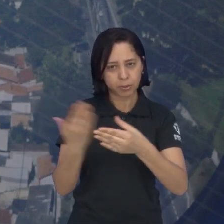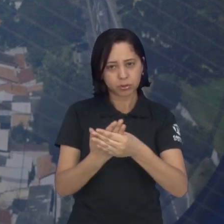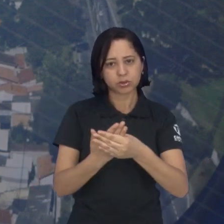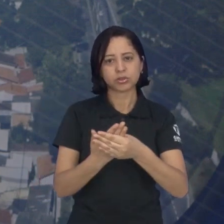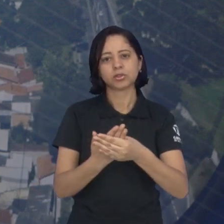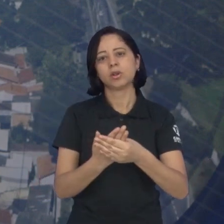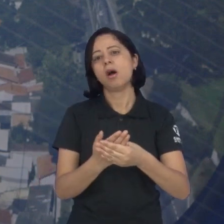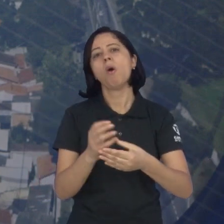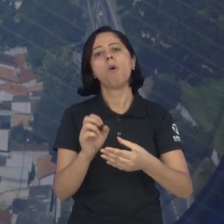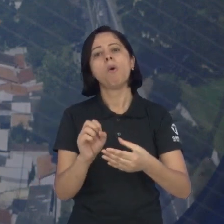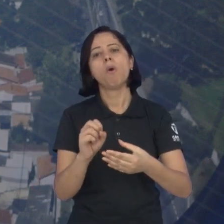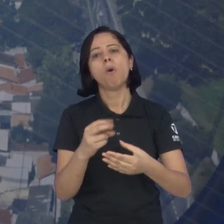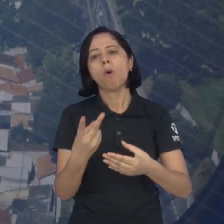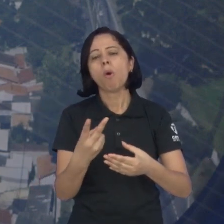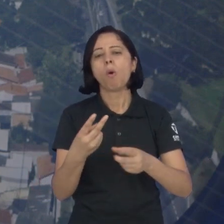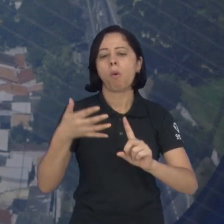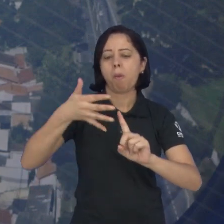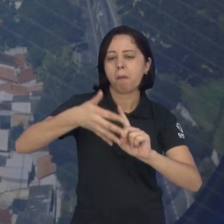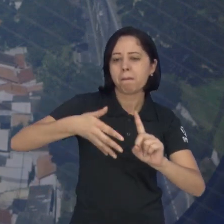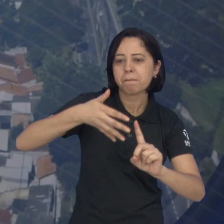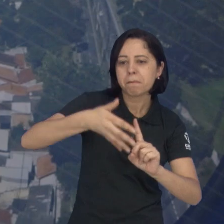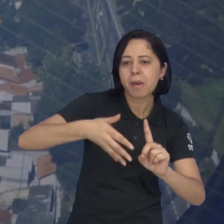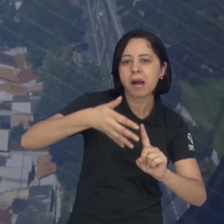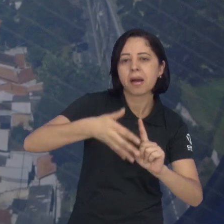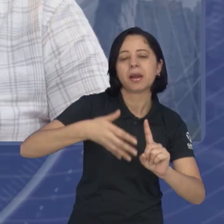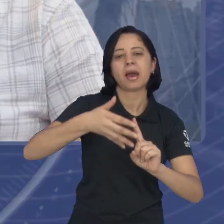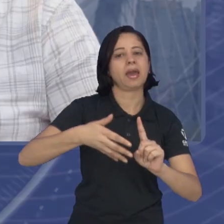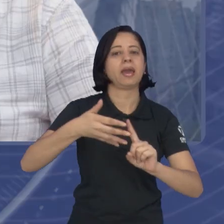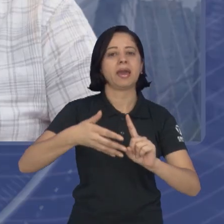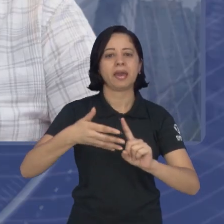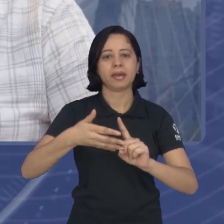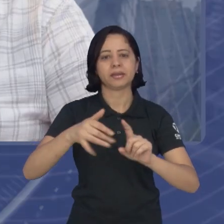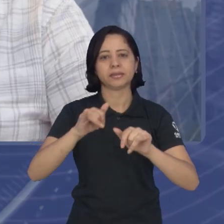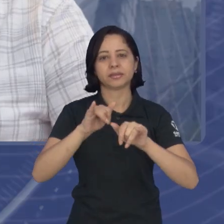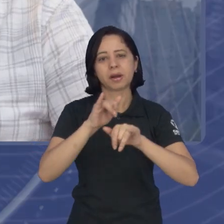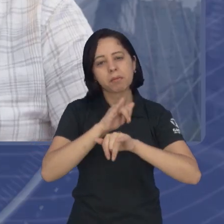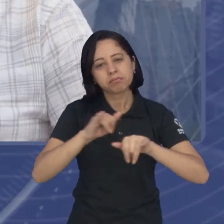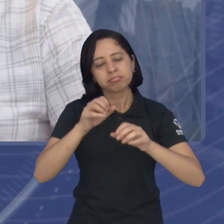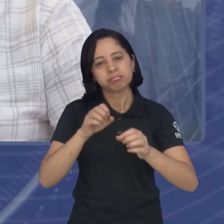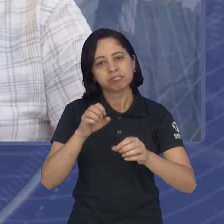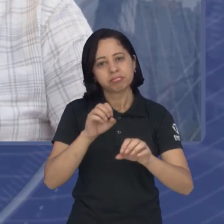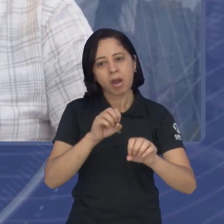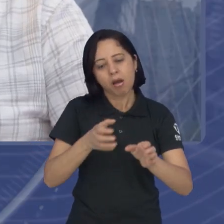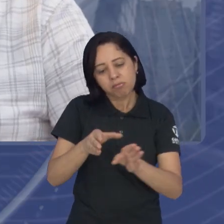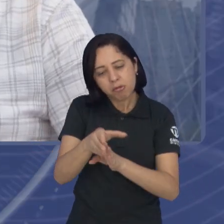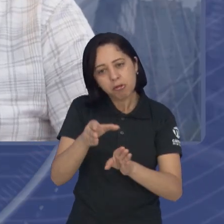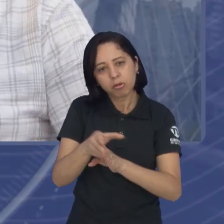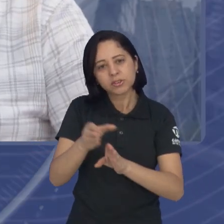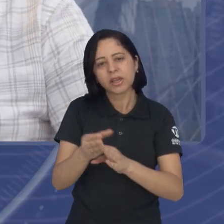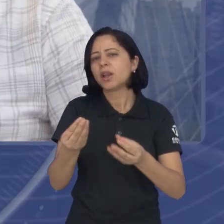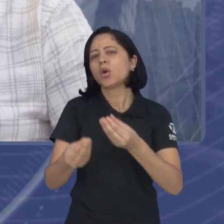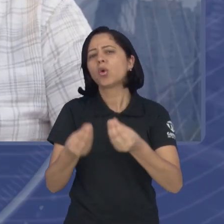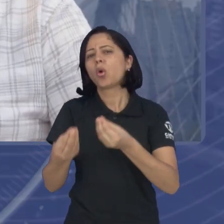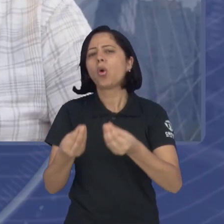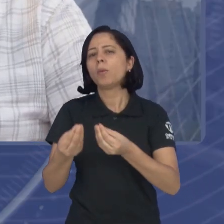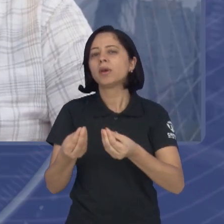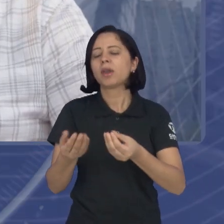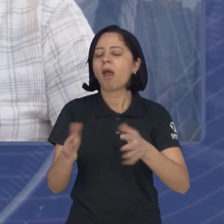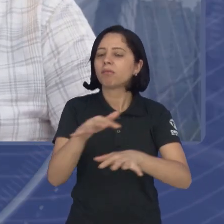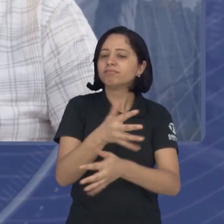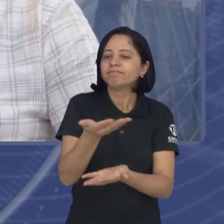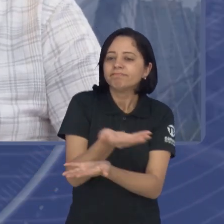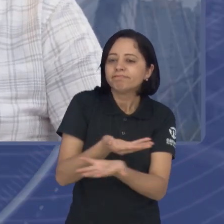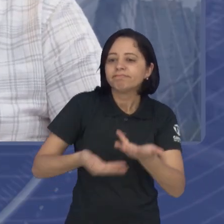realizam palestras, um tipo de mentoria com os lojistas também sobre isso? Como que é a relação de vocês?